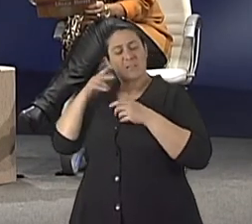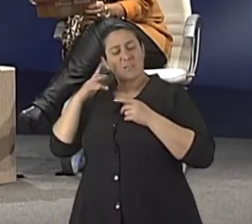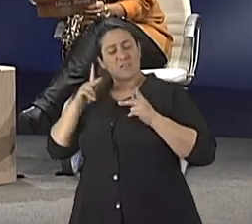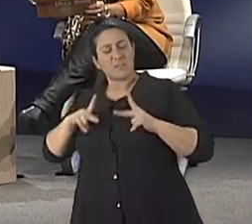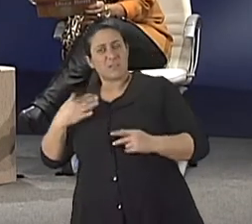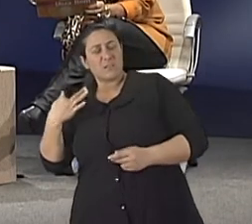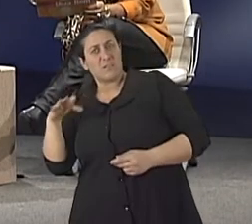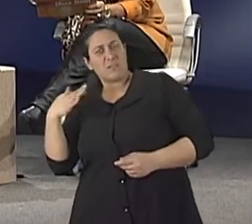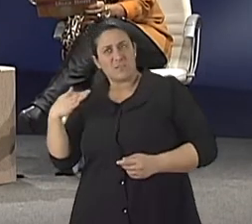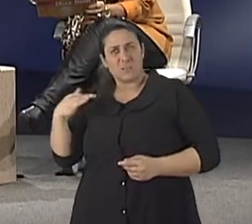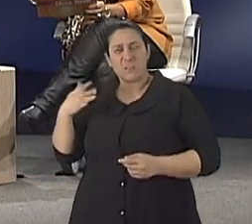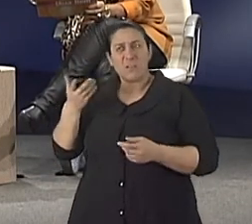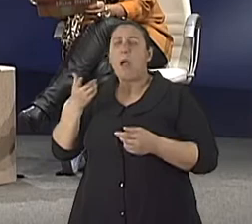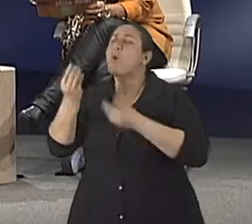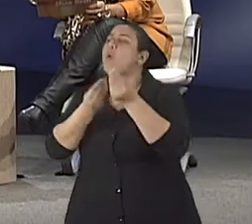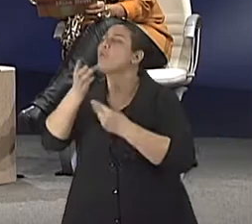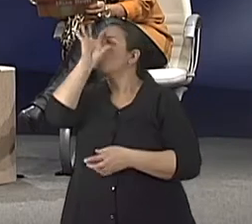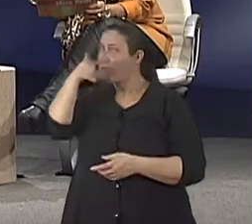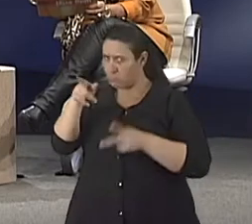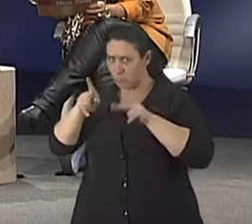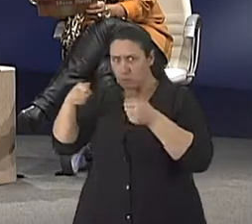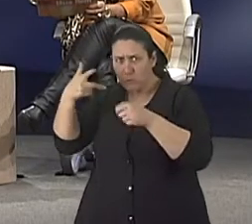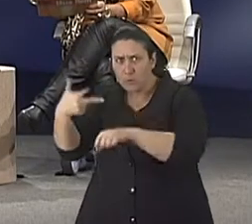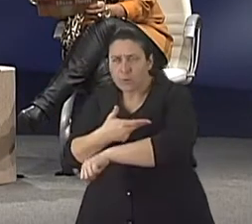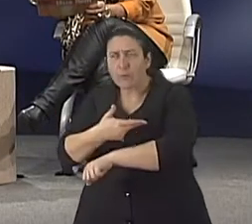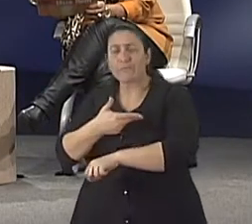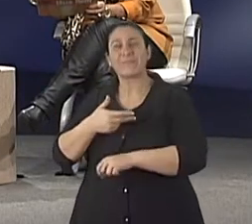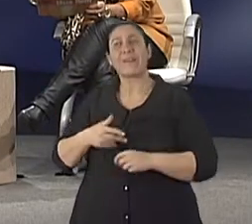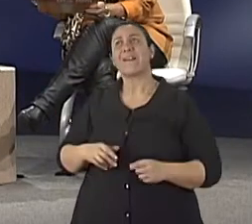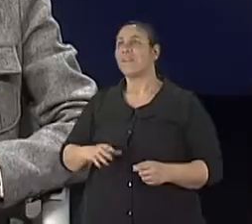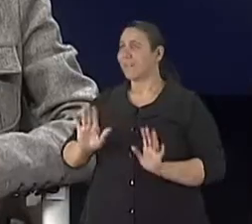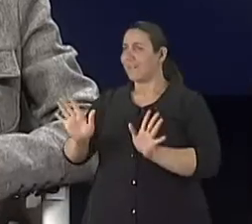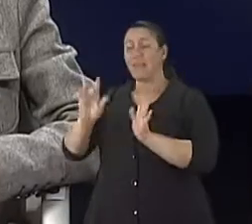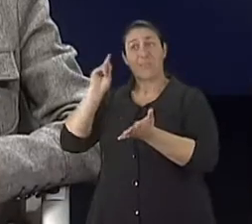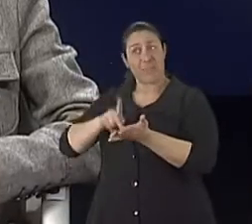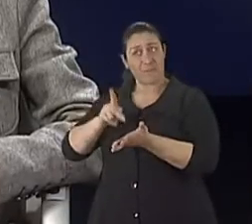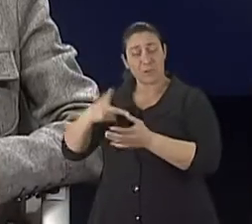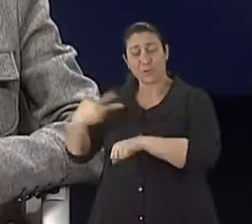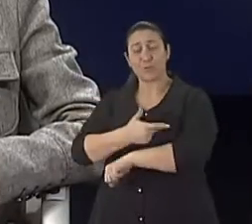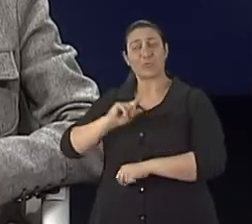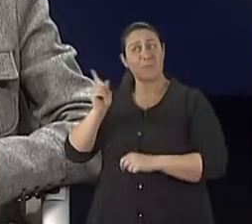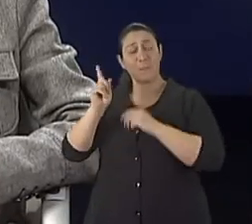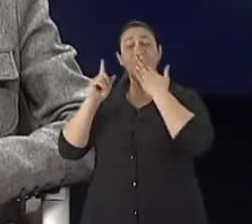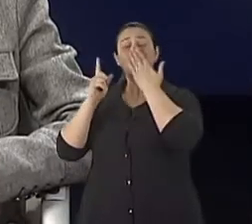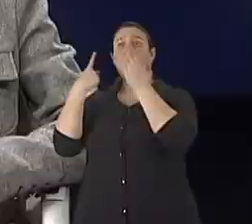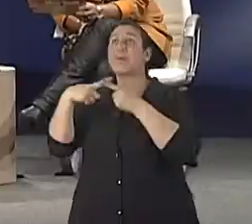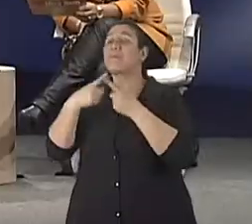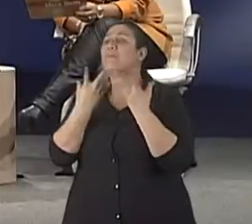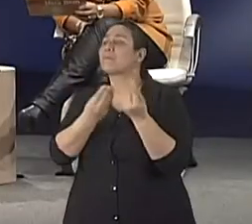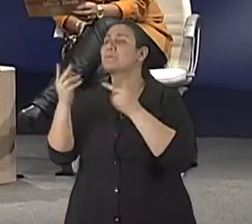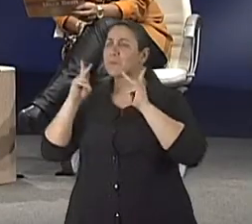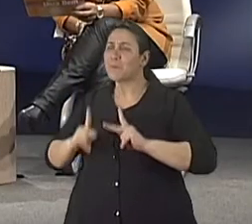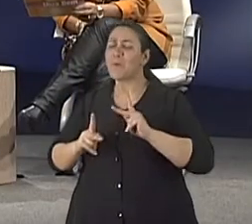cirurgia não nem sempre a cirurgia sempre hoje é o último plano né gente ouve dizer isso doutor a